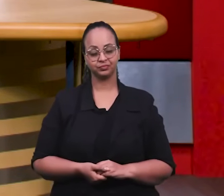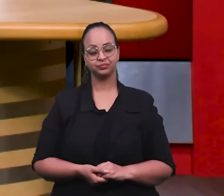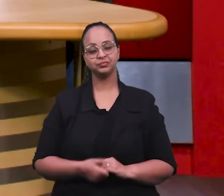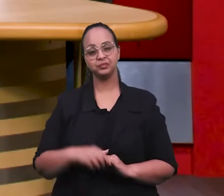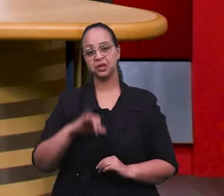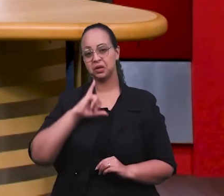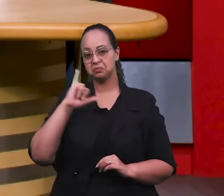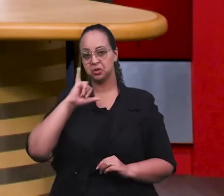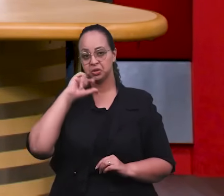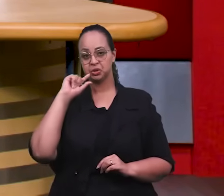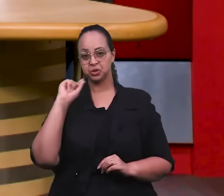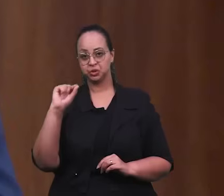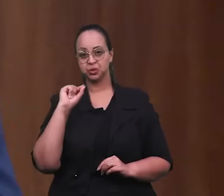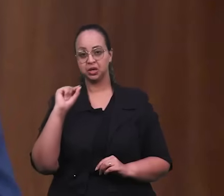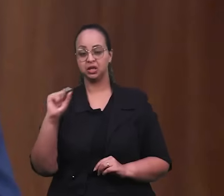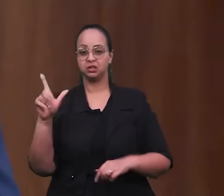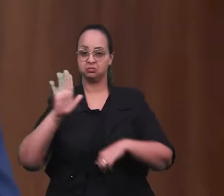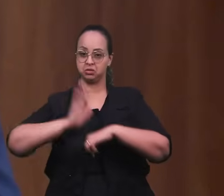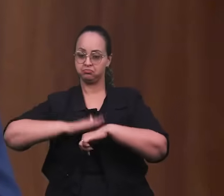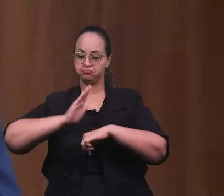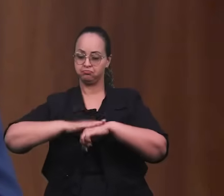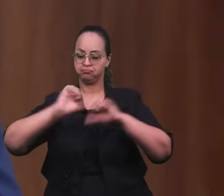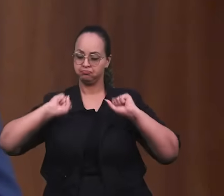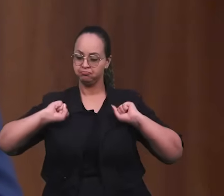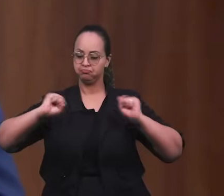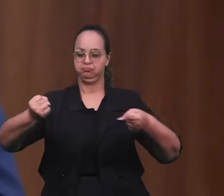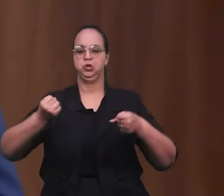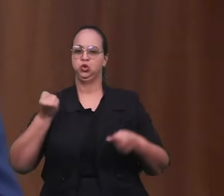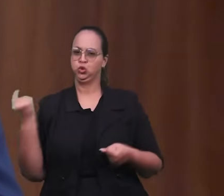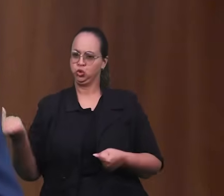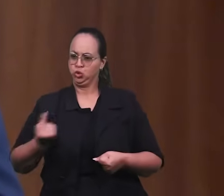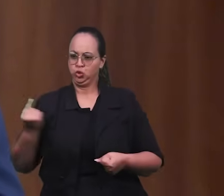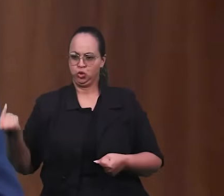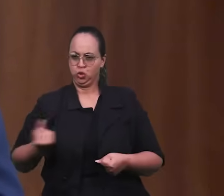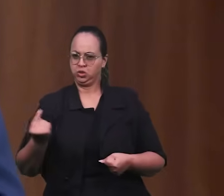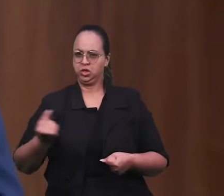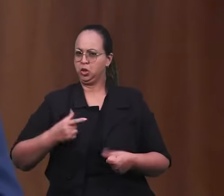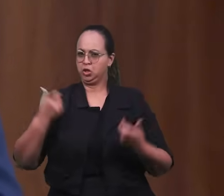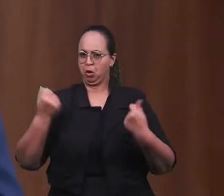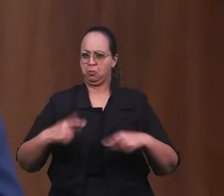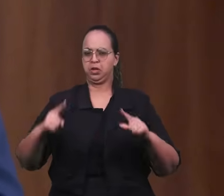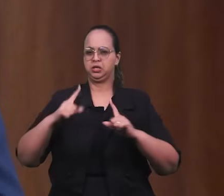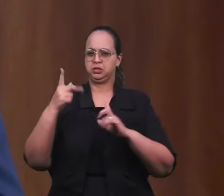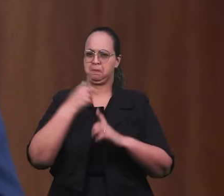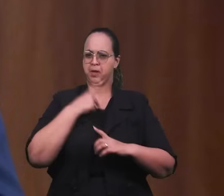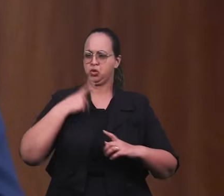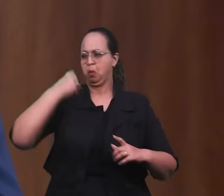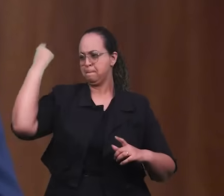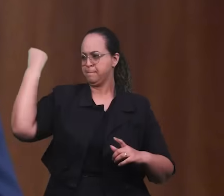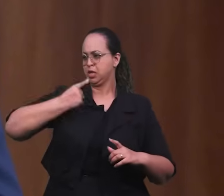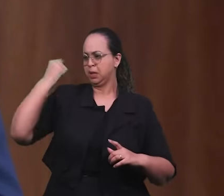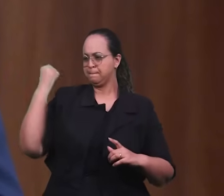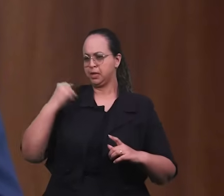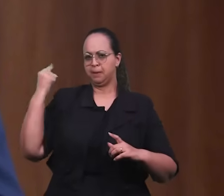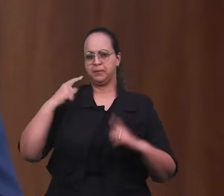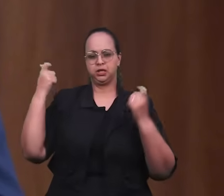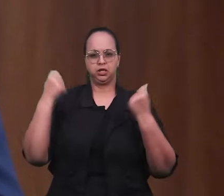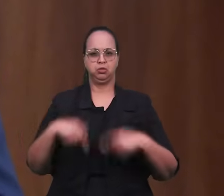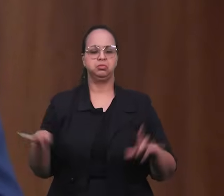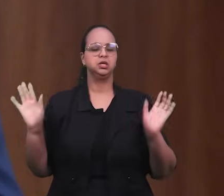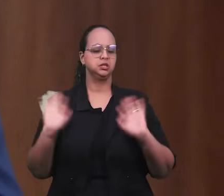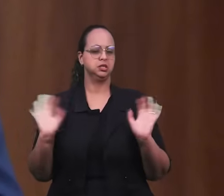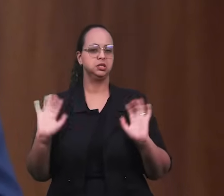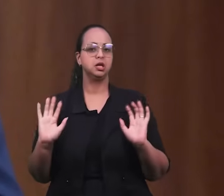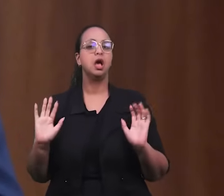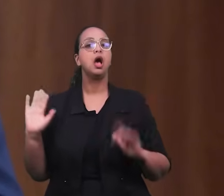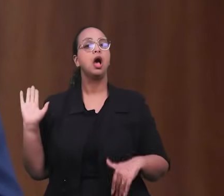gosto sempre de usar, né? Proatividade. O diácono ele tem que ter essa proatividade. não é? Nós